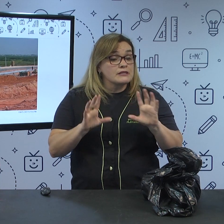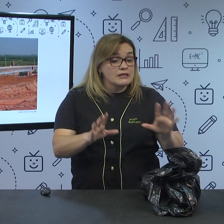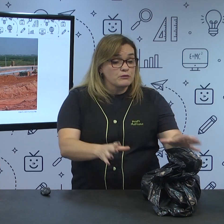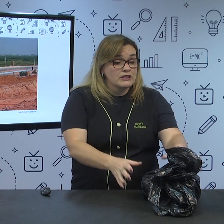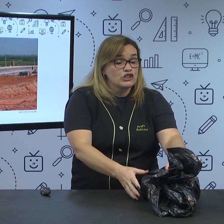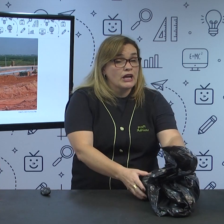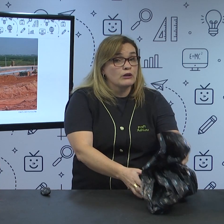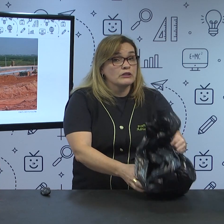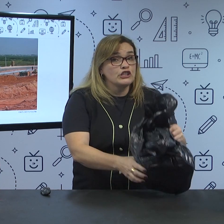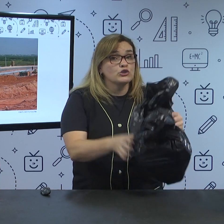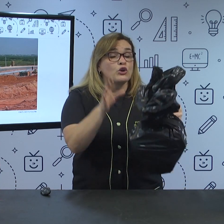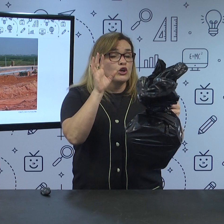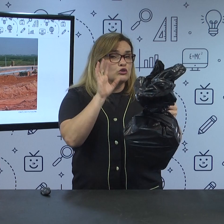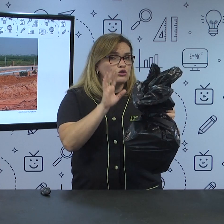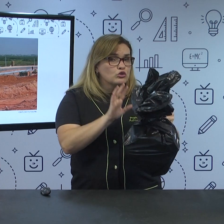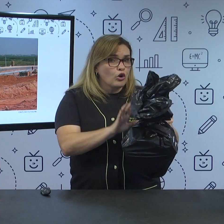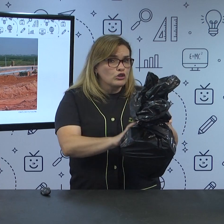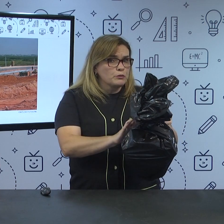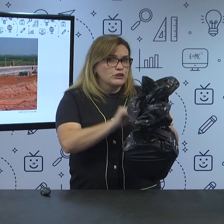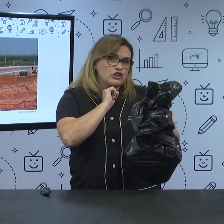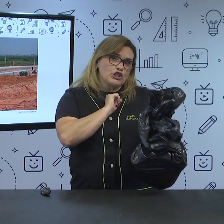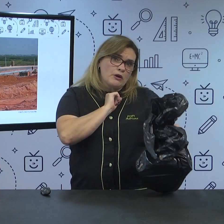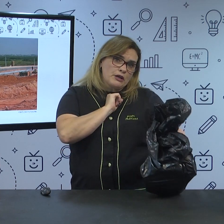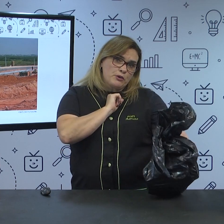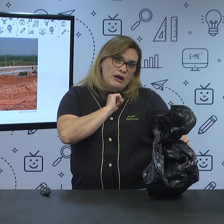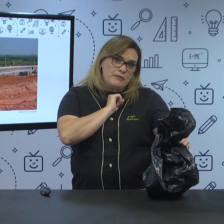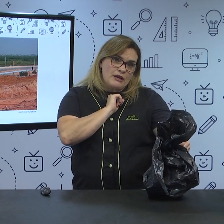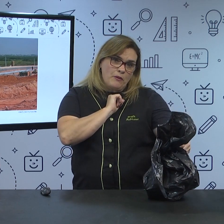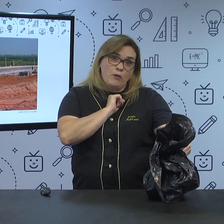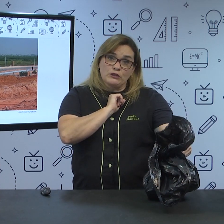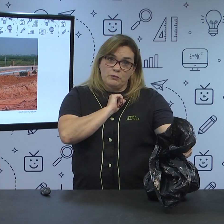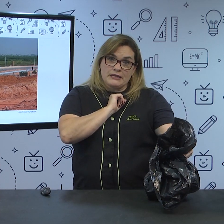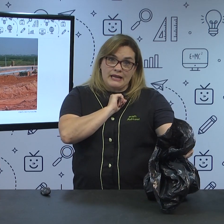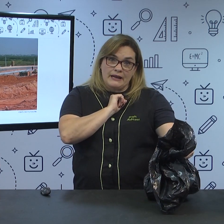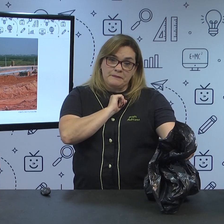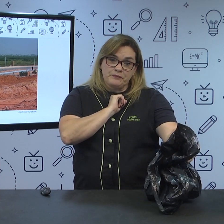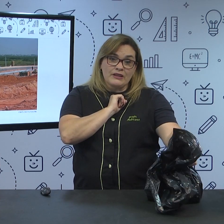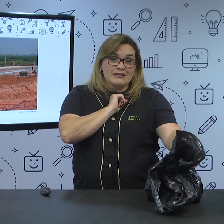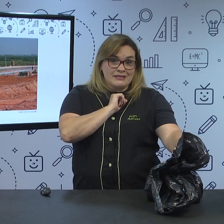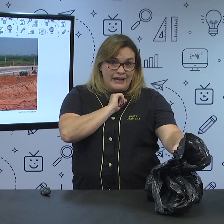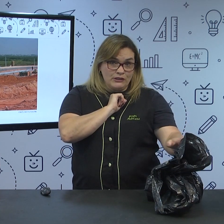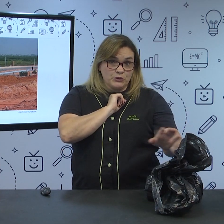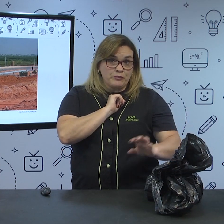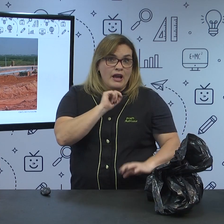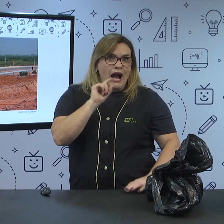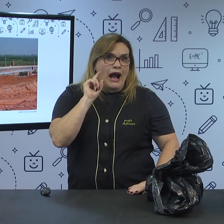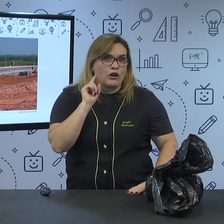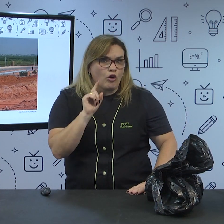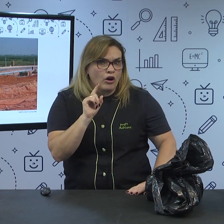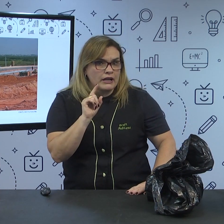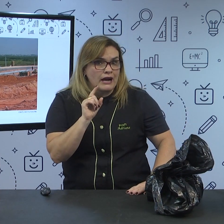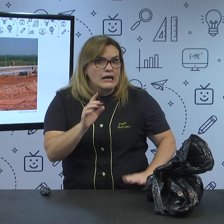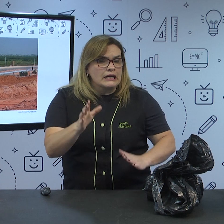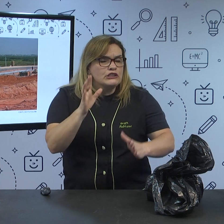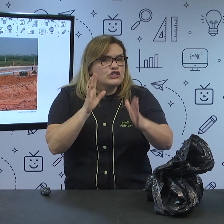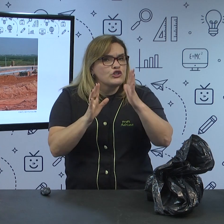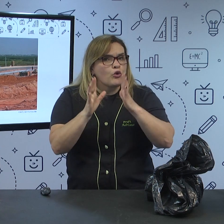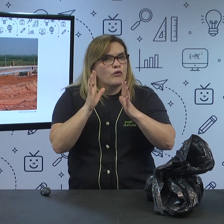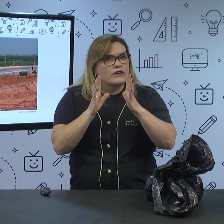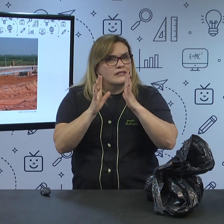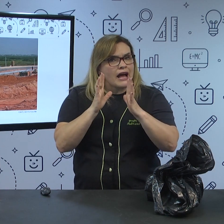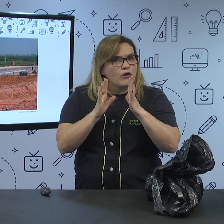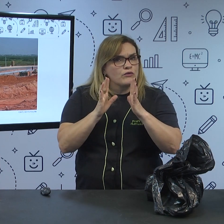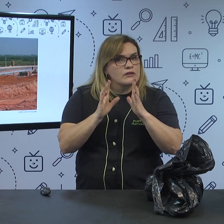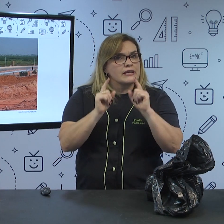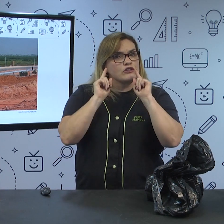moramos, nós precisamos deixar o lixo todo bonitinho aqui para o caminhão quando passar, certo? Agora, antes